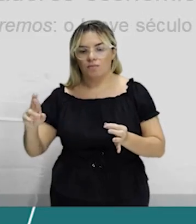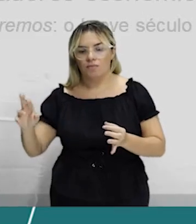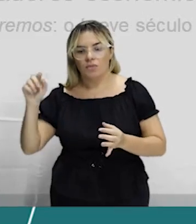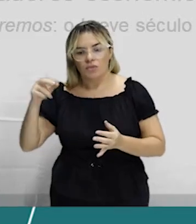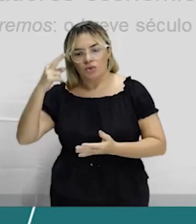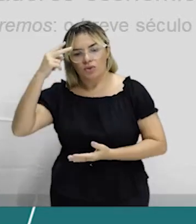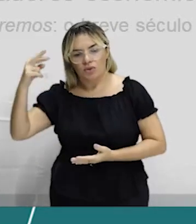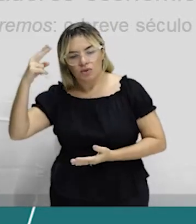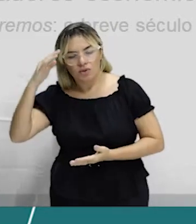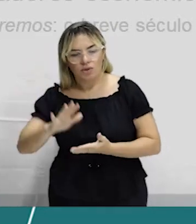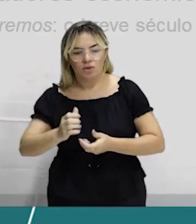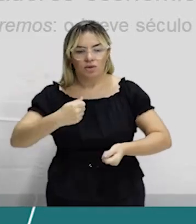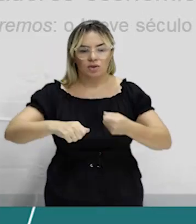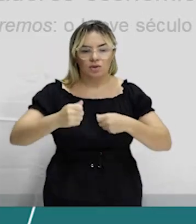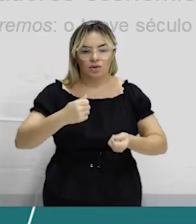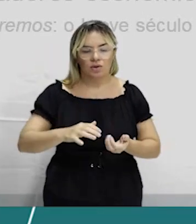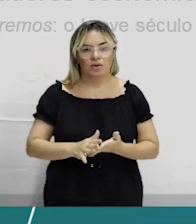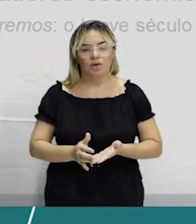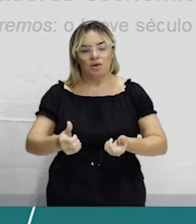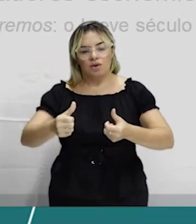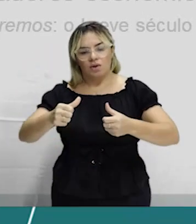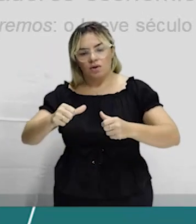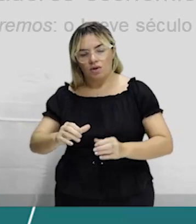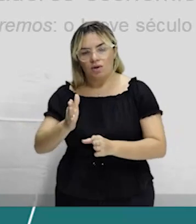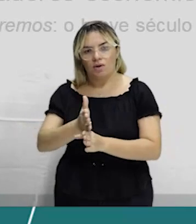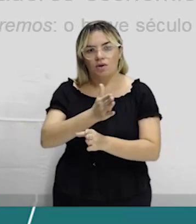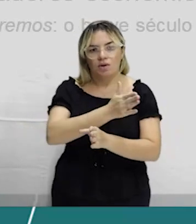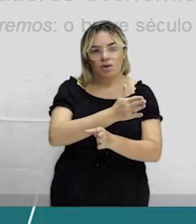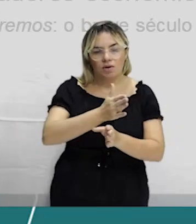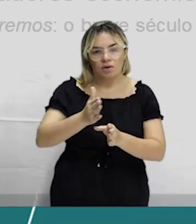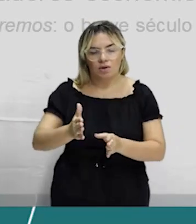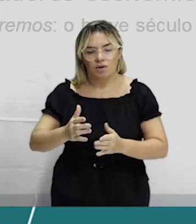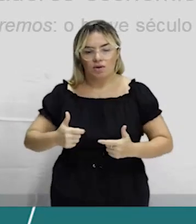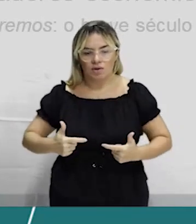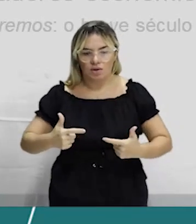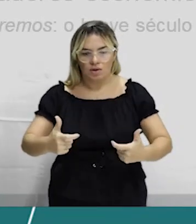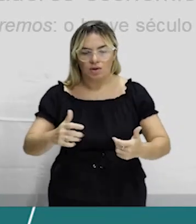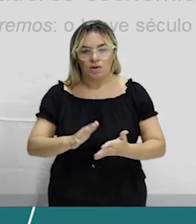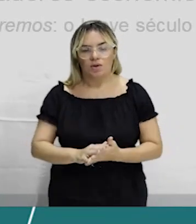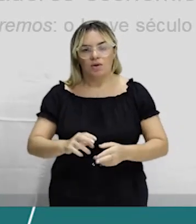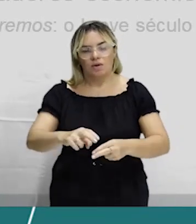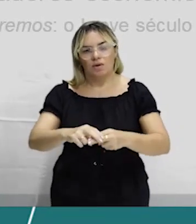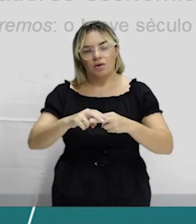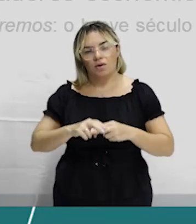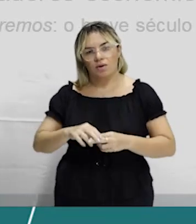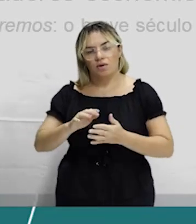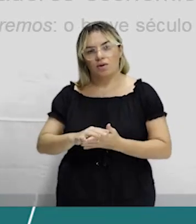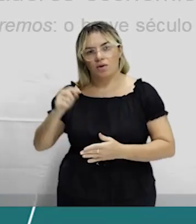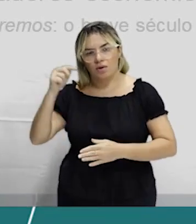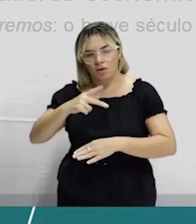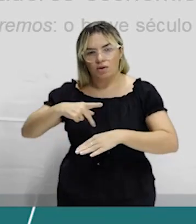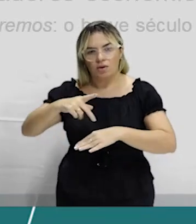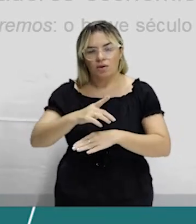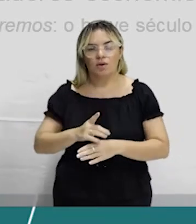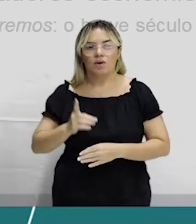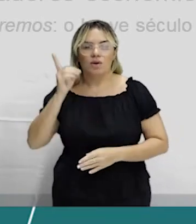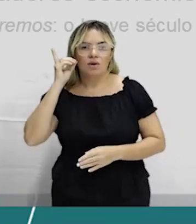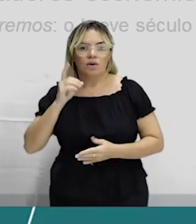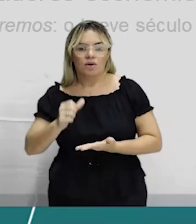Ou seja, afinal de contas, os Estados Unidos não esteve livre, pelo contrário, ele foi o epicentro da crise.